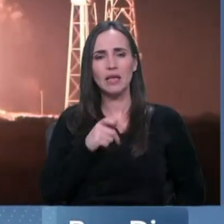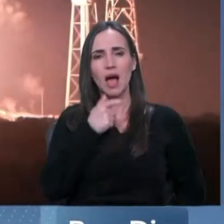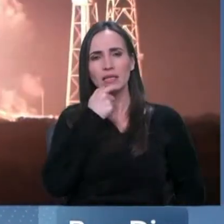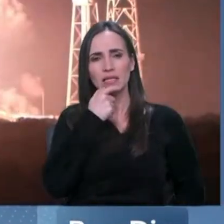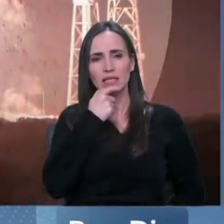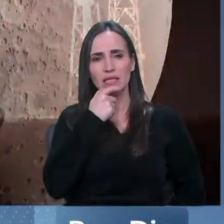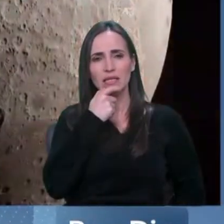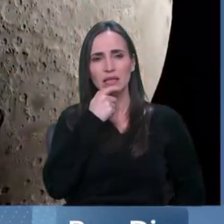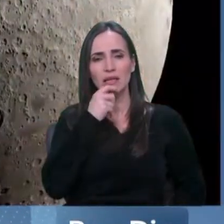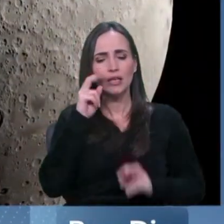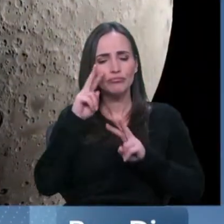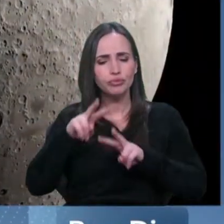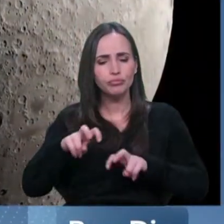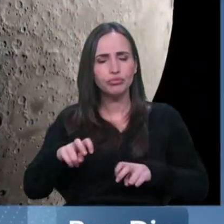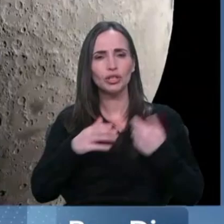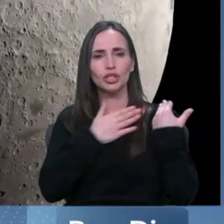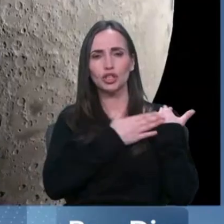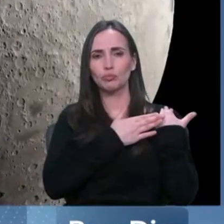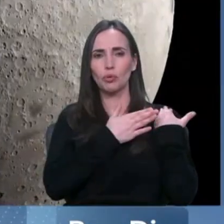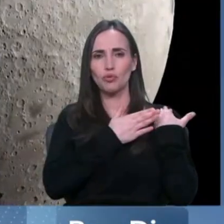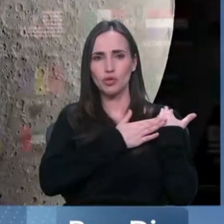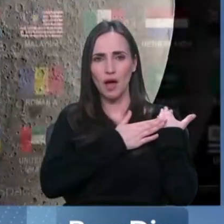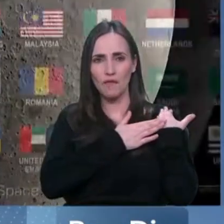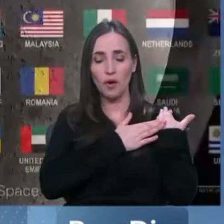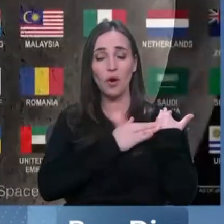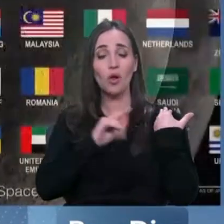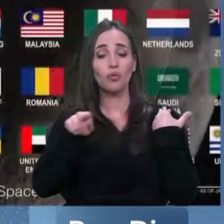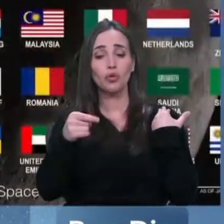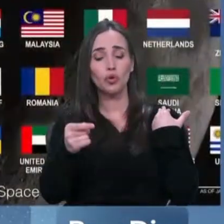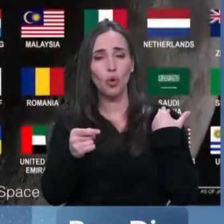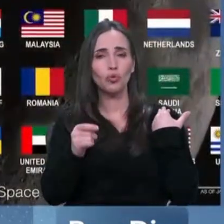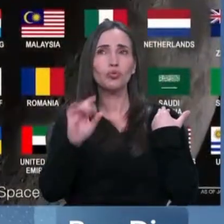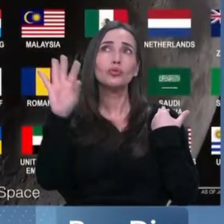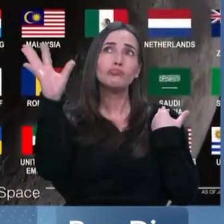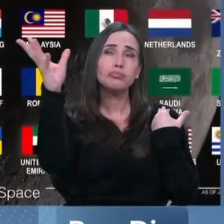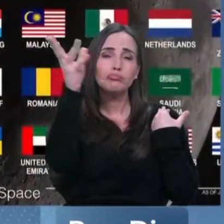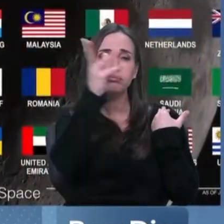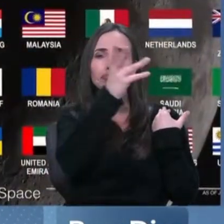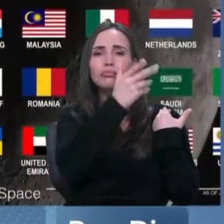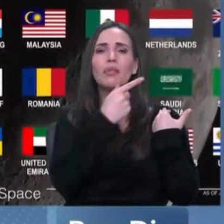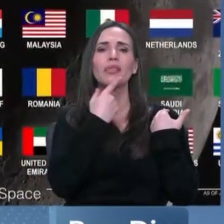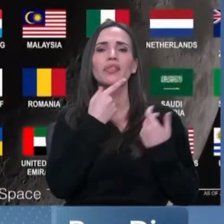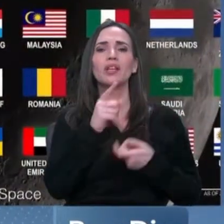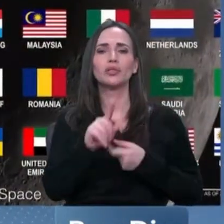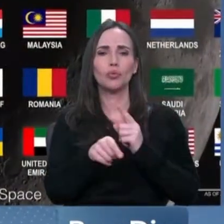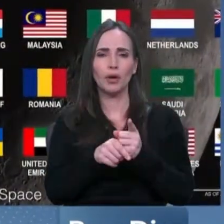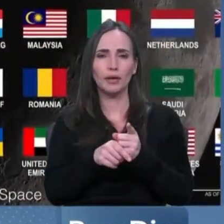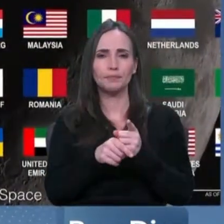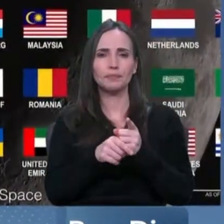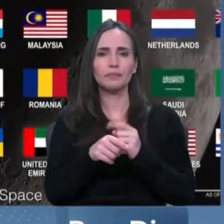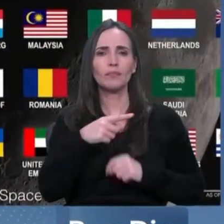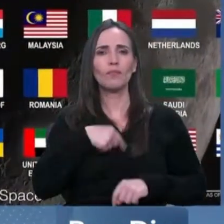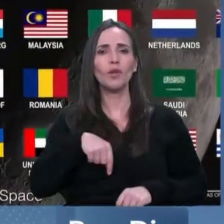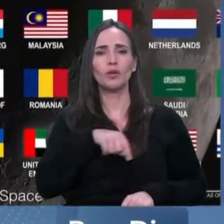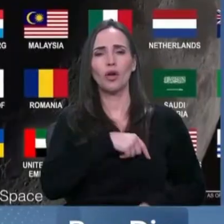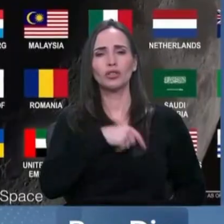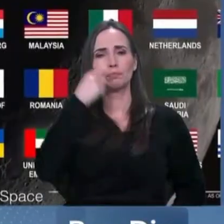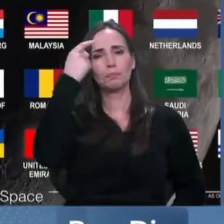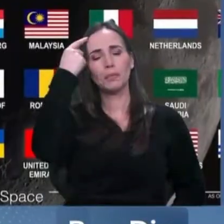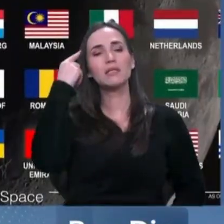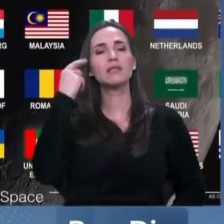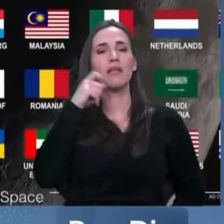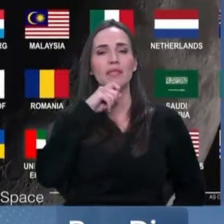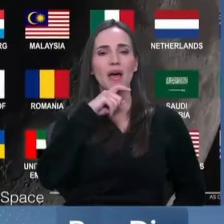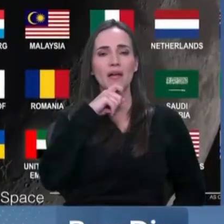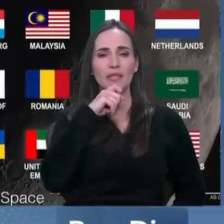exploração responsável e pacífica de outros corpos celestiais. O que é que isto quer dizer? Quer dizer que temos a possibilidade de